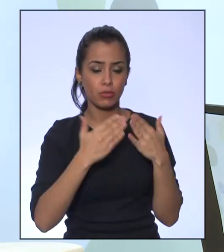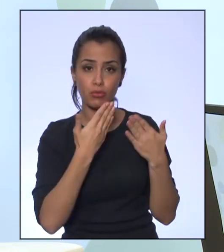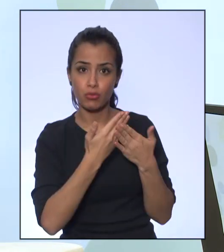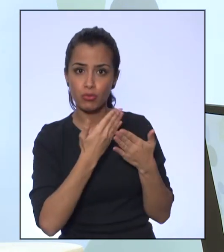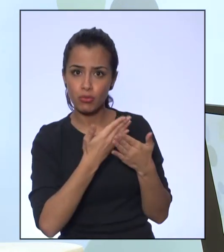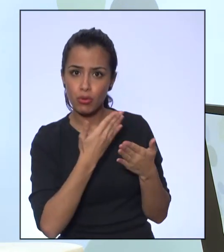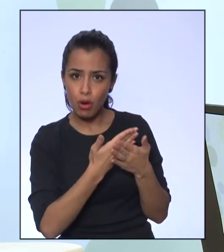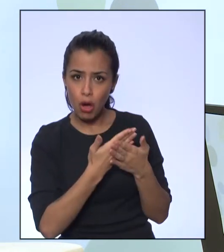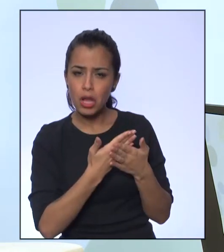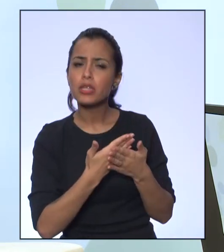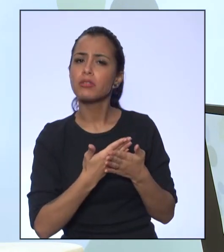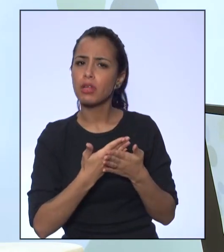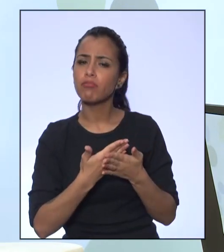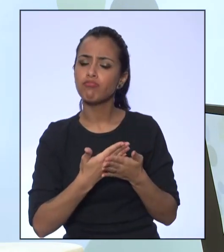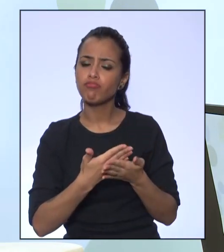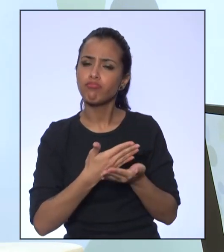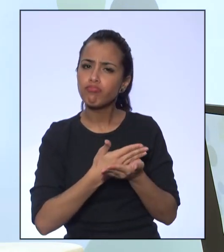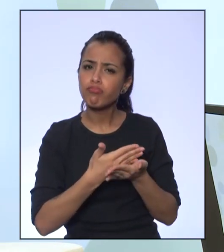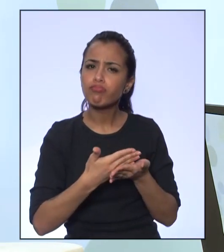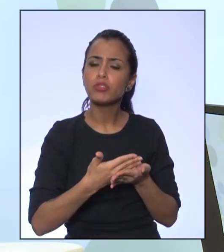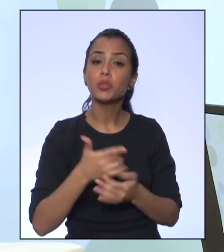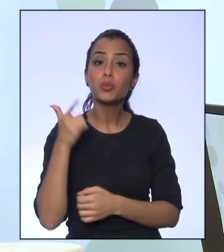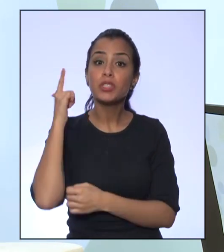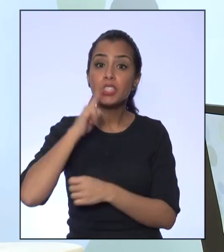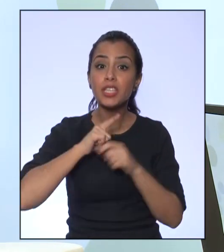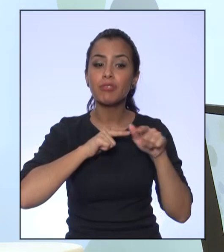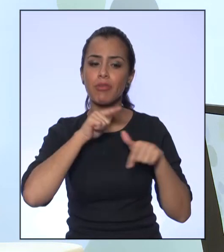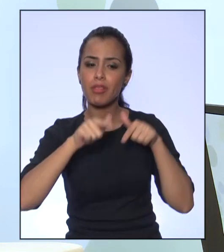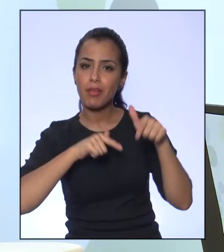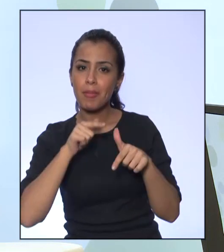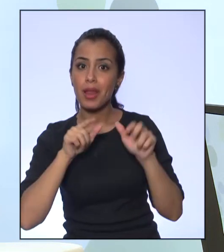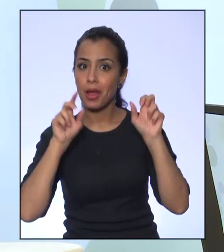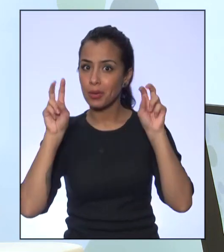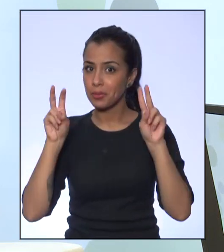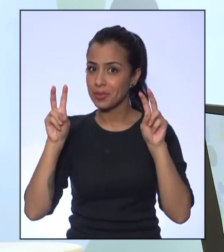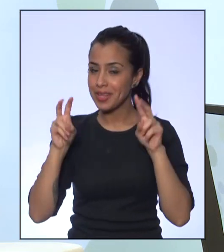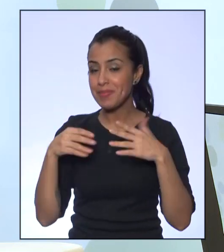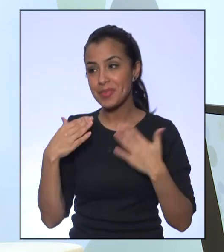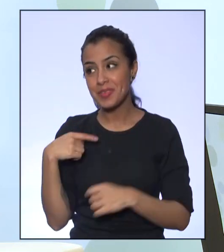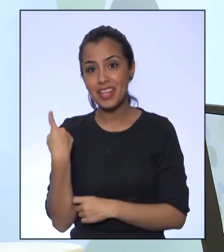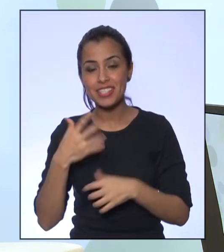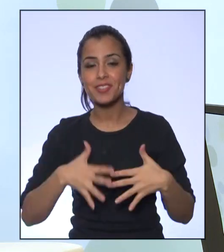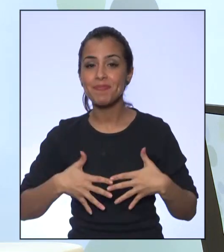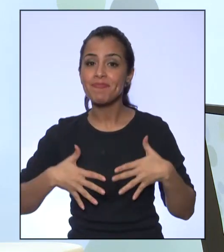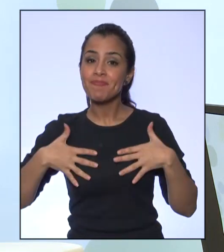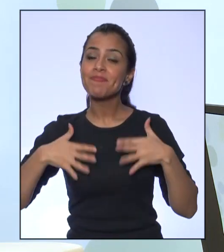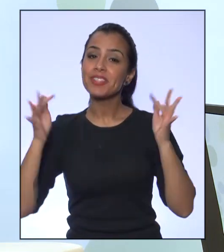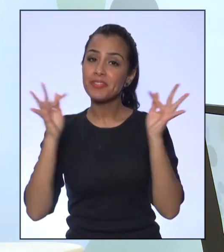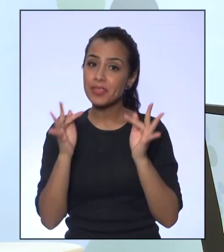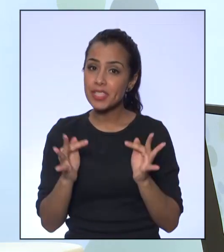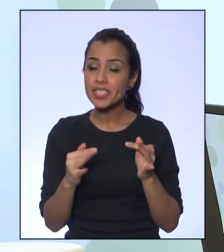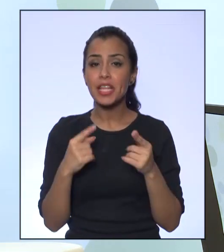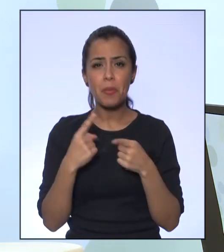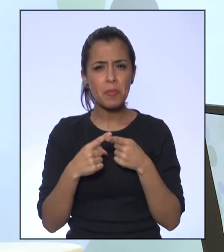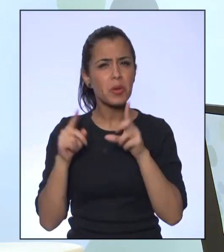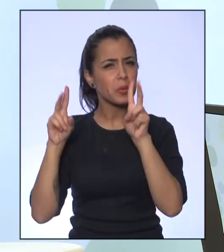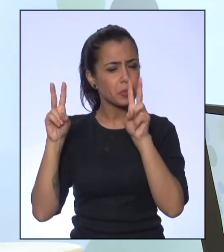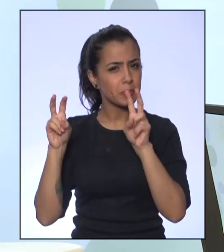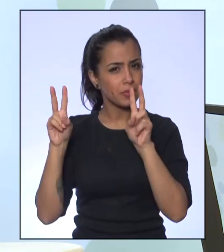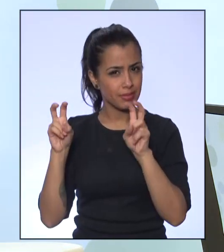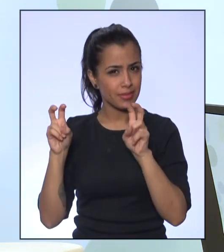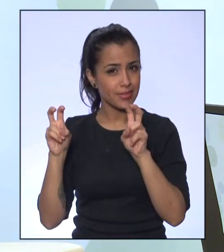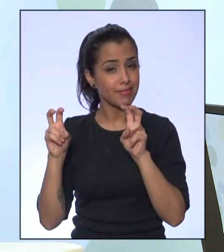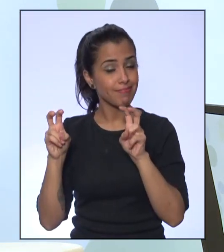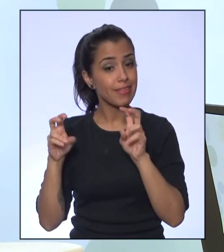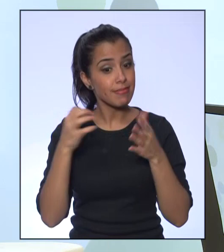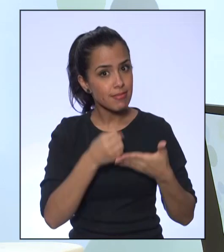estão conseguindo trabalhar essa temática. Então, a gente fica muito feliz porque essa temática, inclusive,